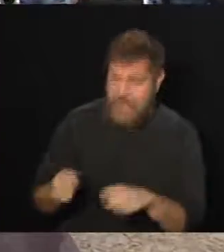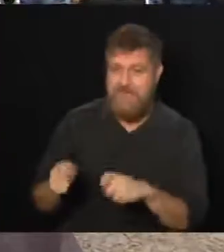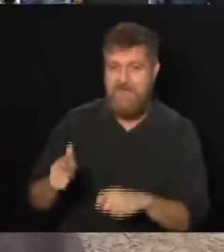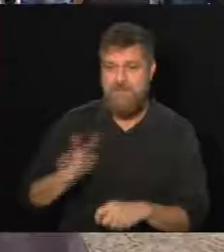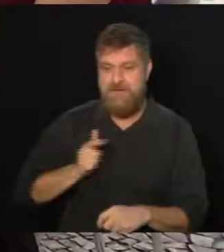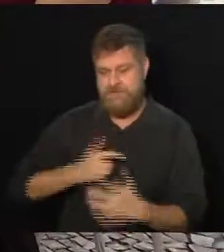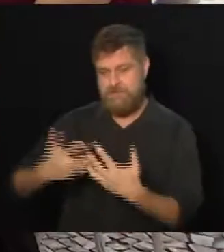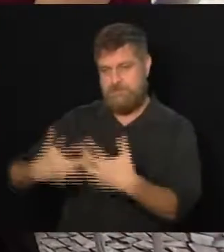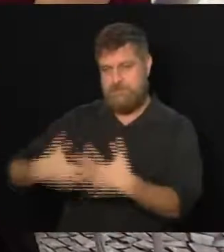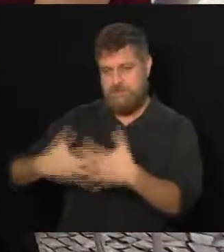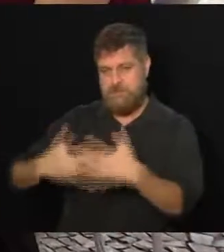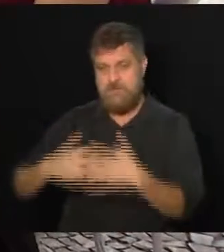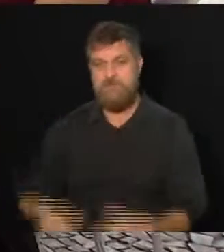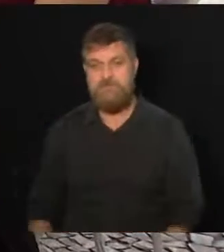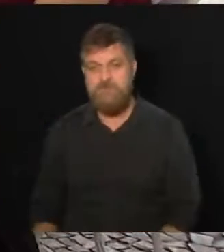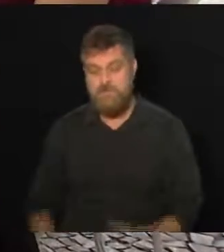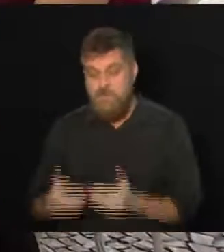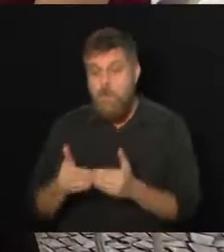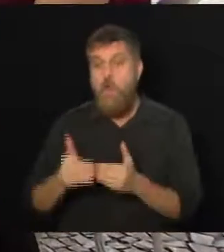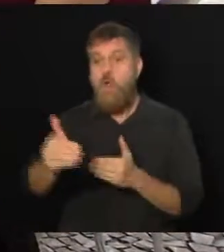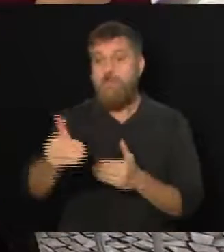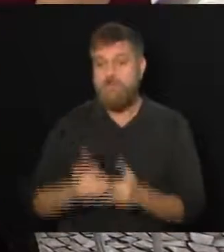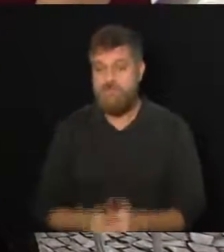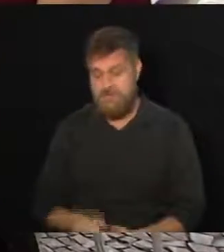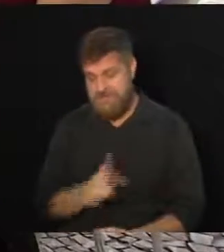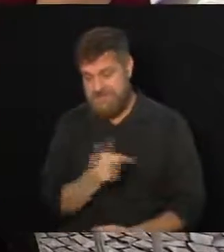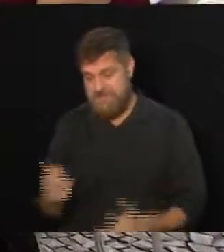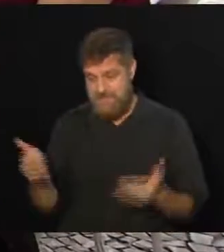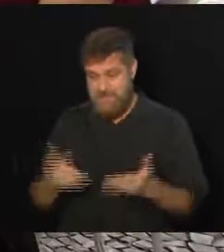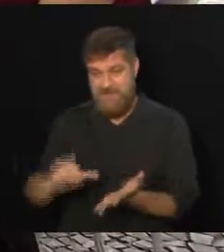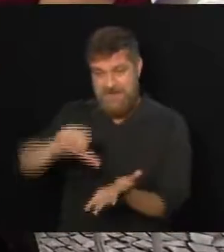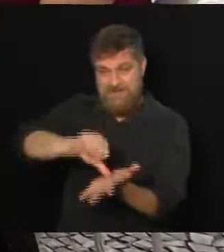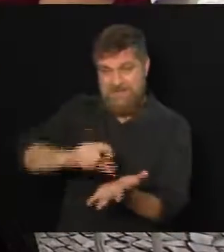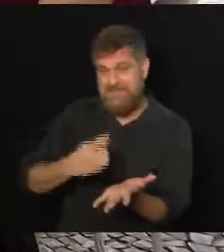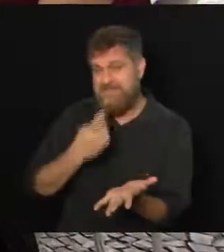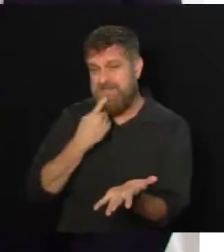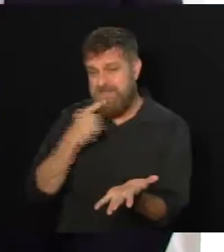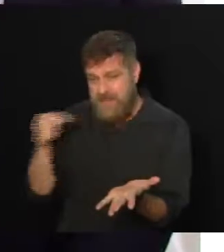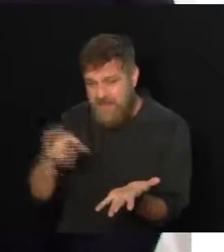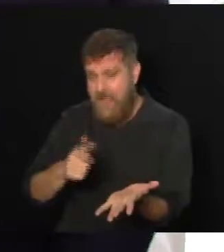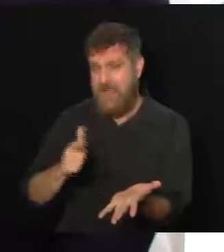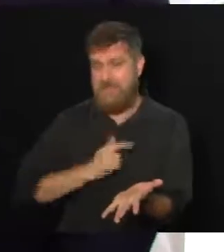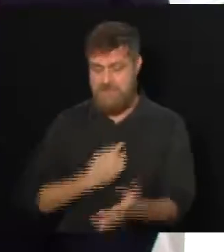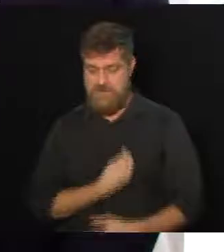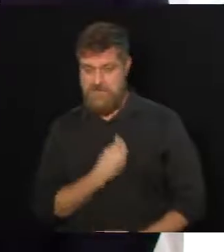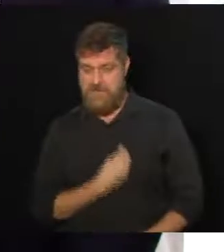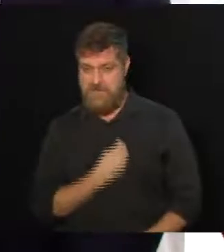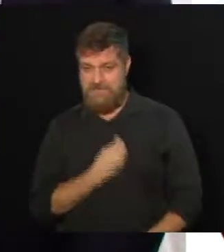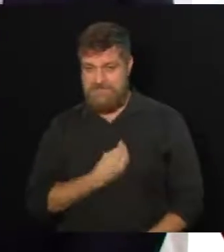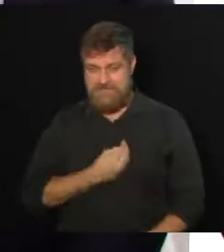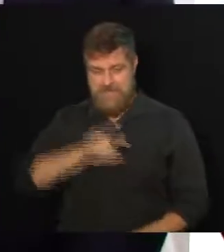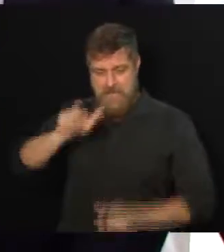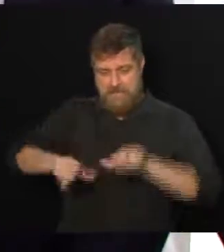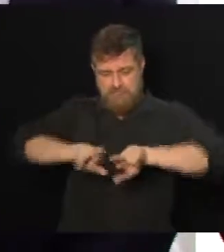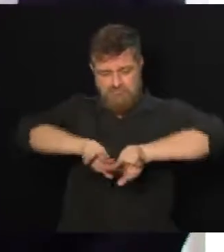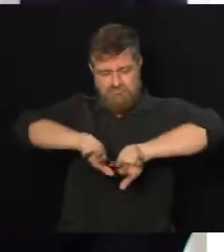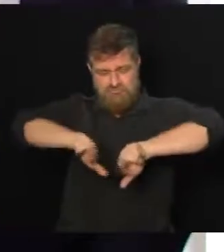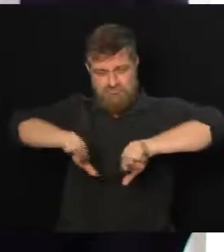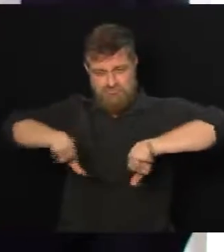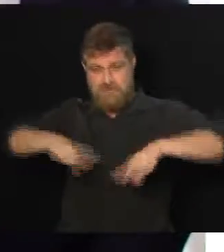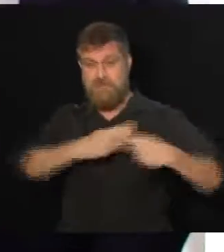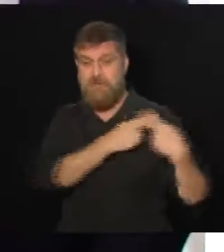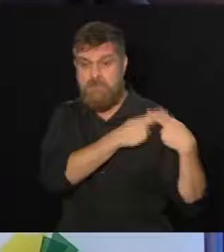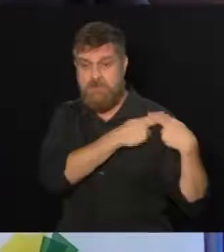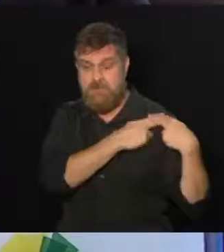equipamento como esse. O lançamento aconteceu nesta semana no centro de Campinas e contou com a presença de diversas autoridades,